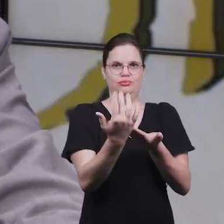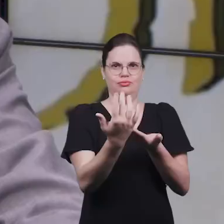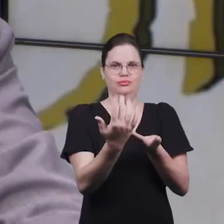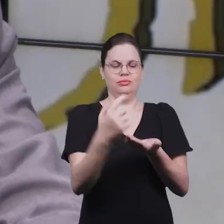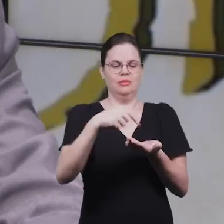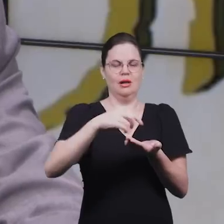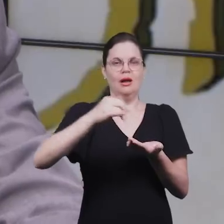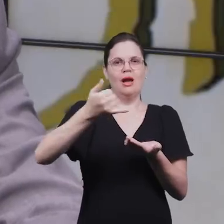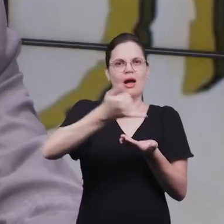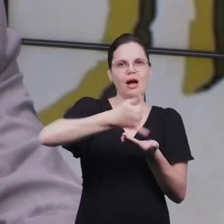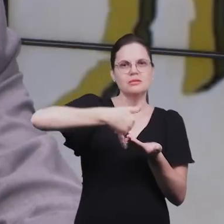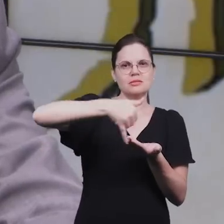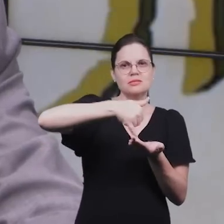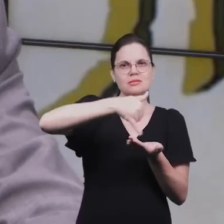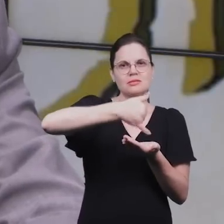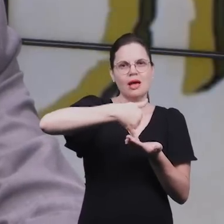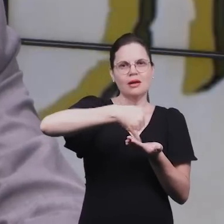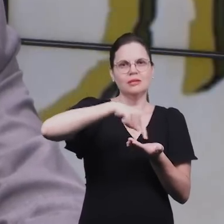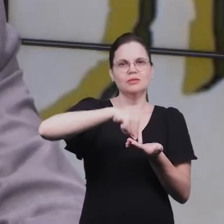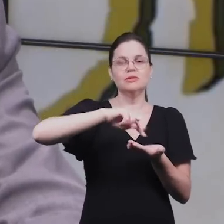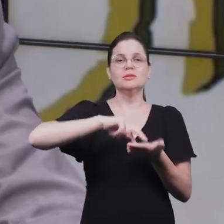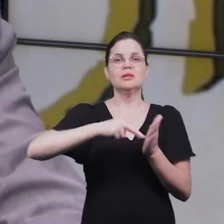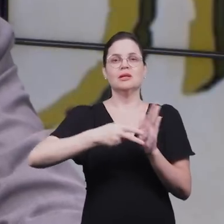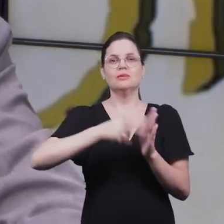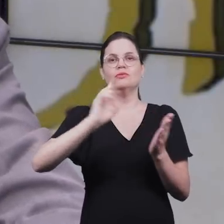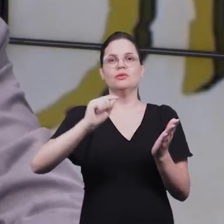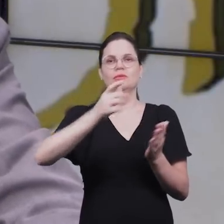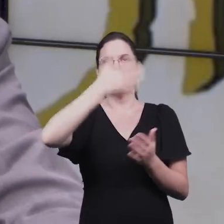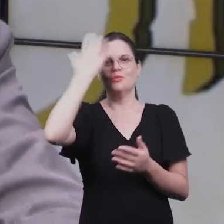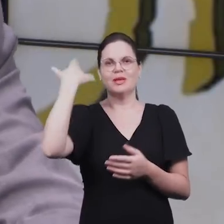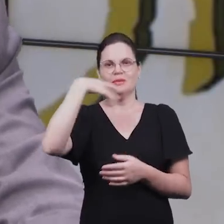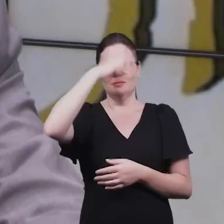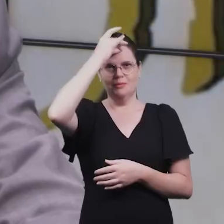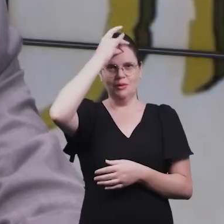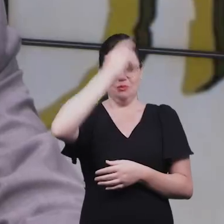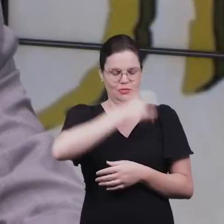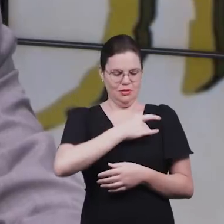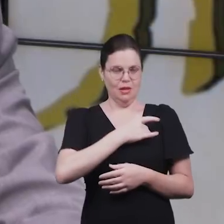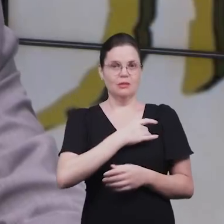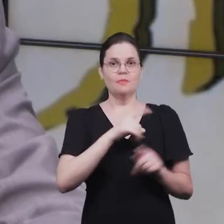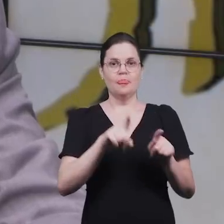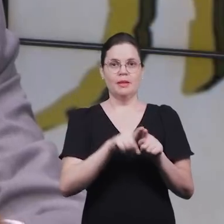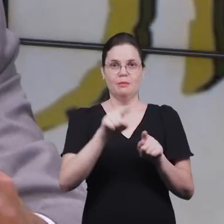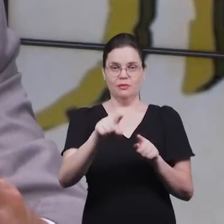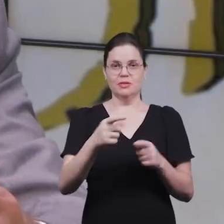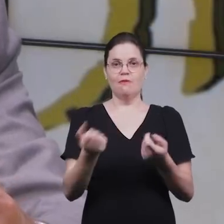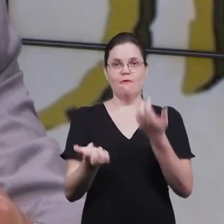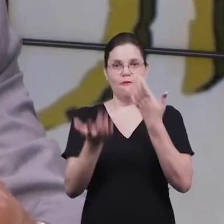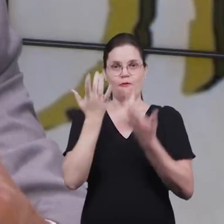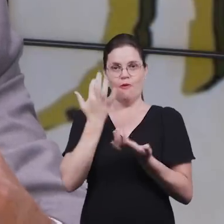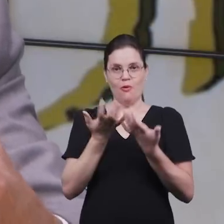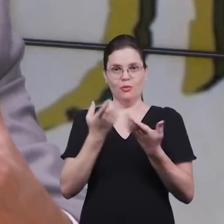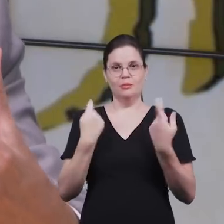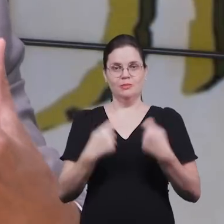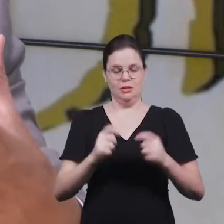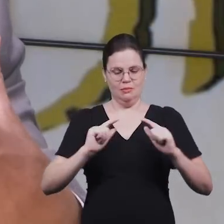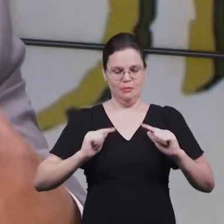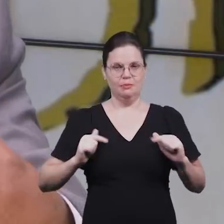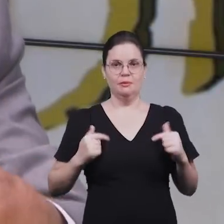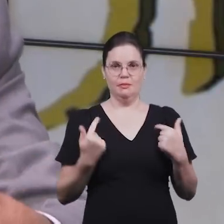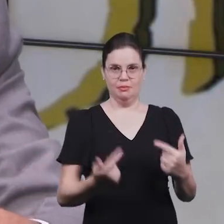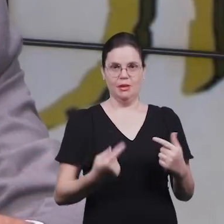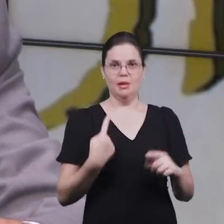disse, irá vos batizar com o Espírito Santo e com fogo. É o óleo e o fogo. Amém. Então é a pessoa que ela